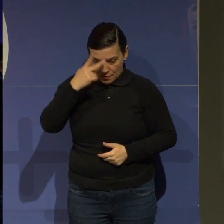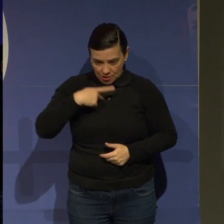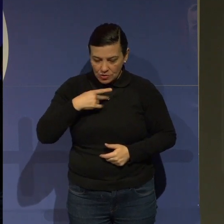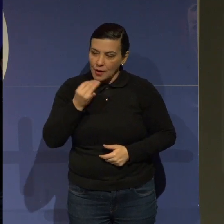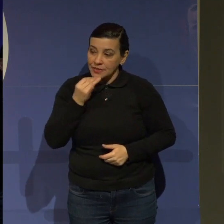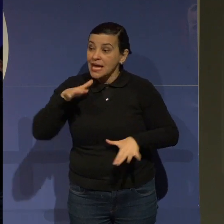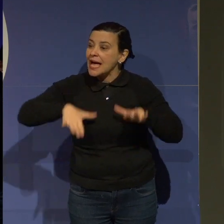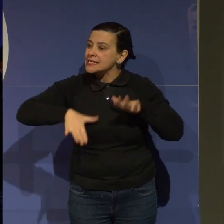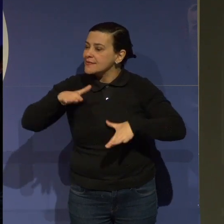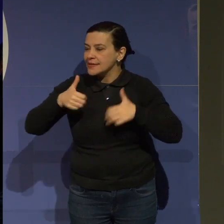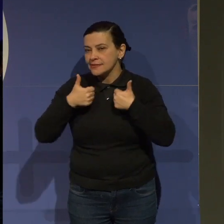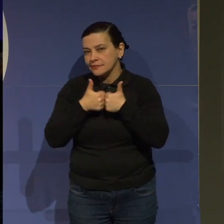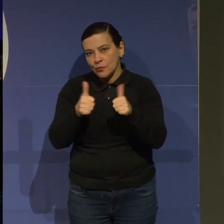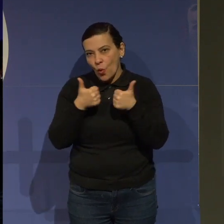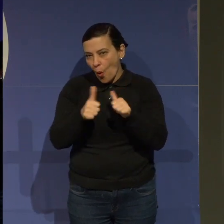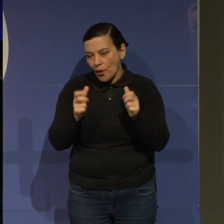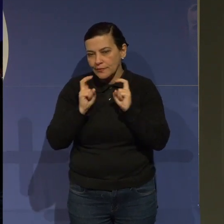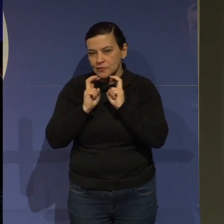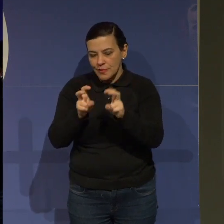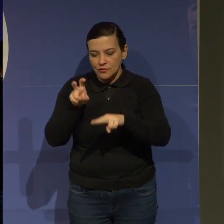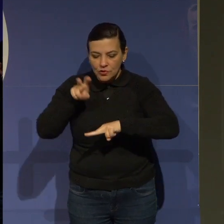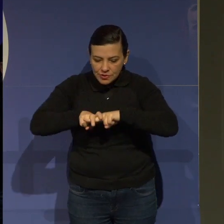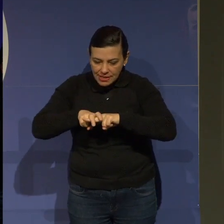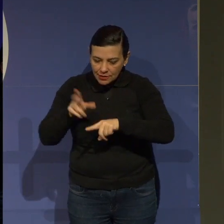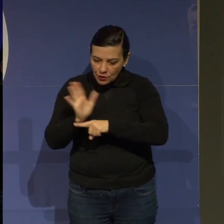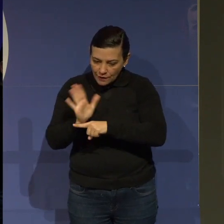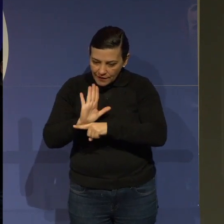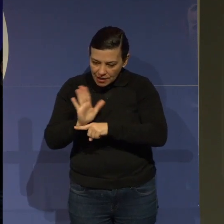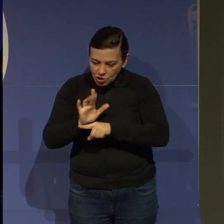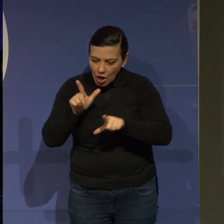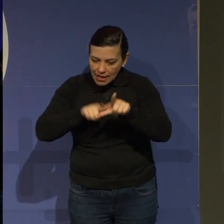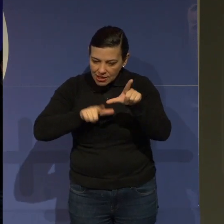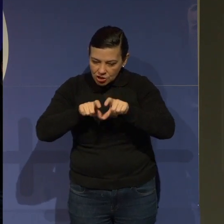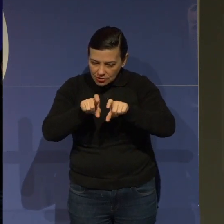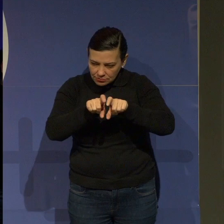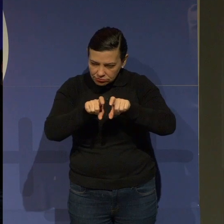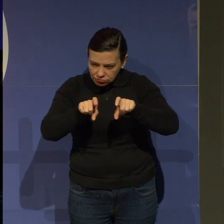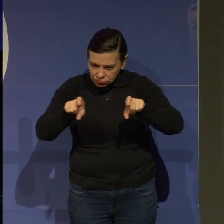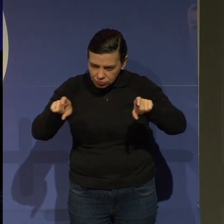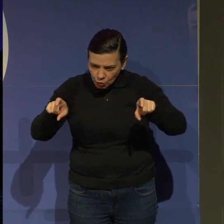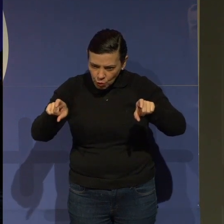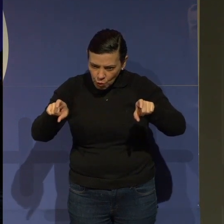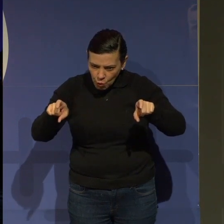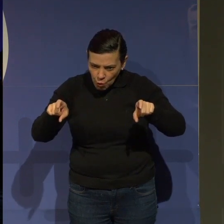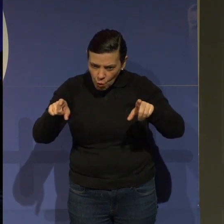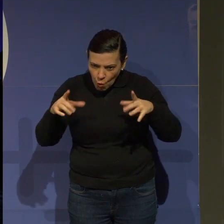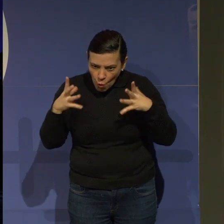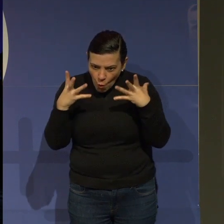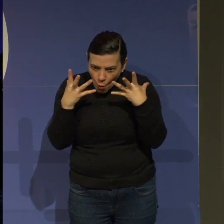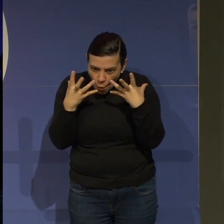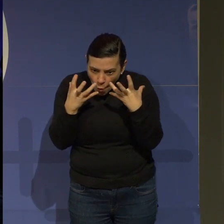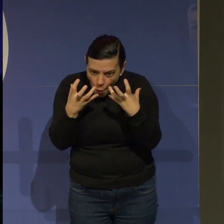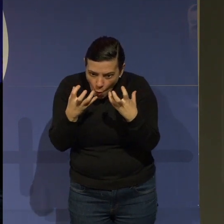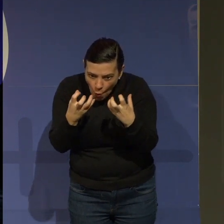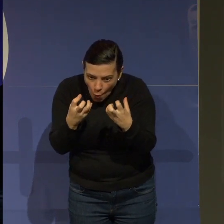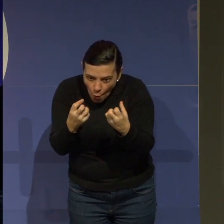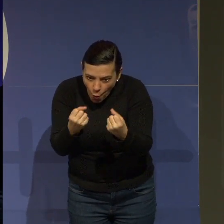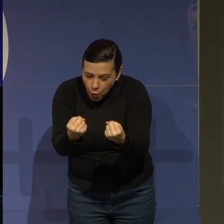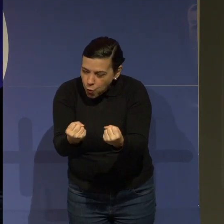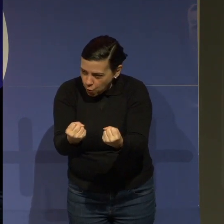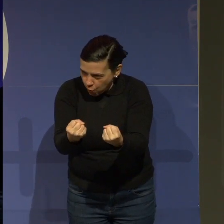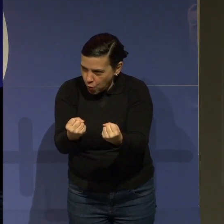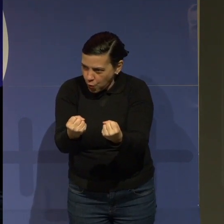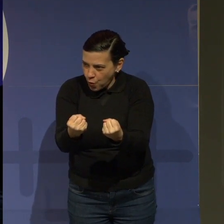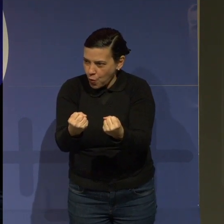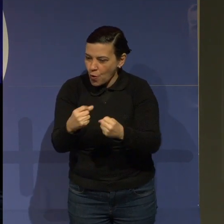transporte público, a gente quer ver um vídeo, você coloca a legenda. E a legenda tem um poder que quem é de social... Tem alguém de social aqui que trabalha